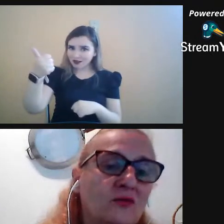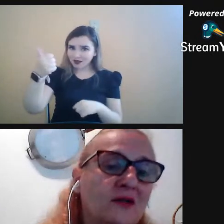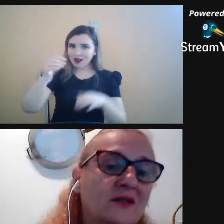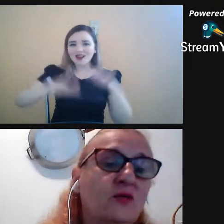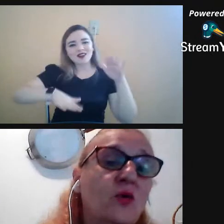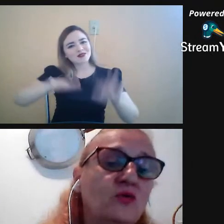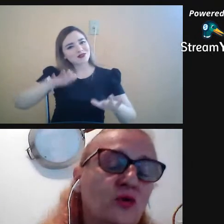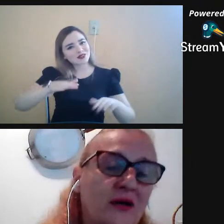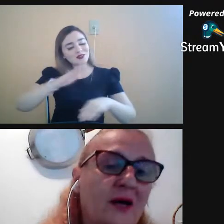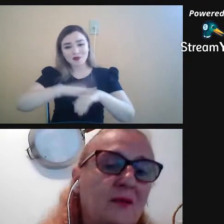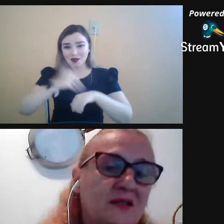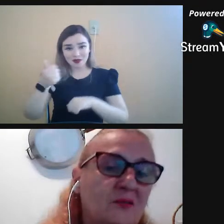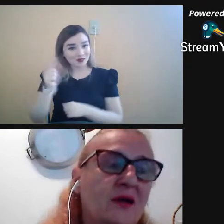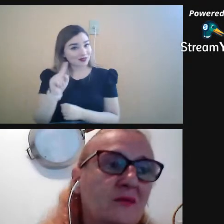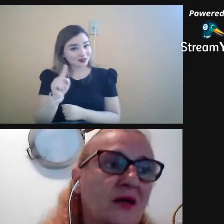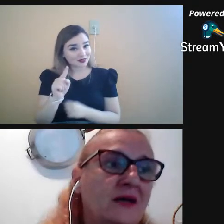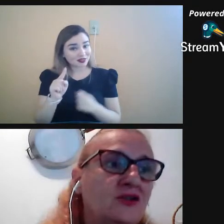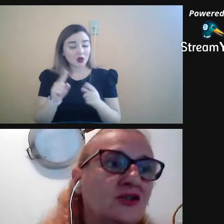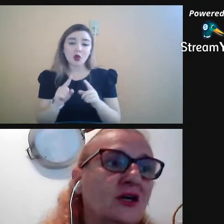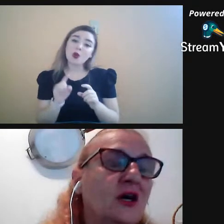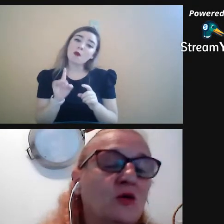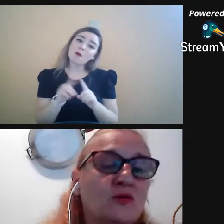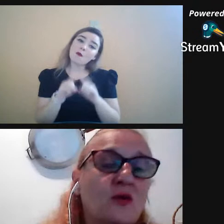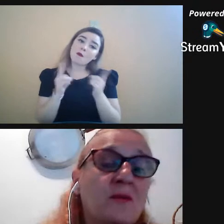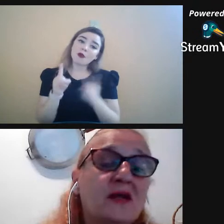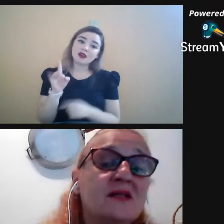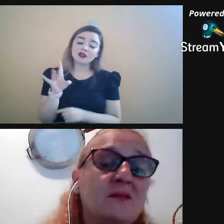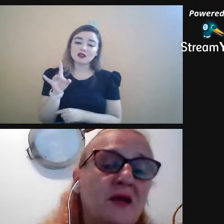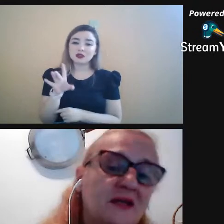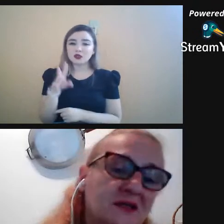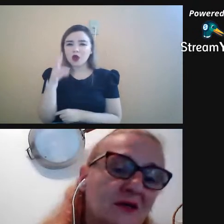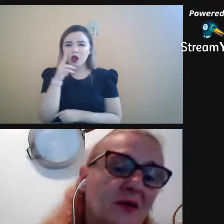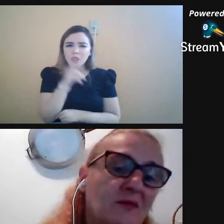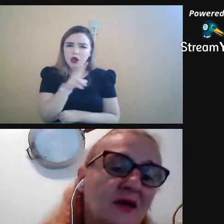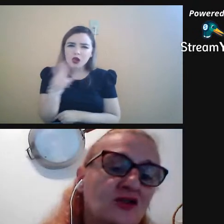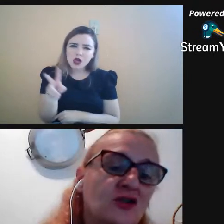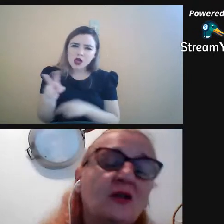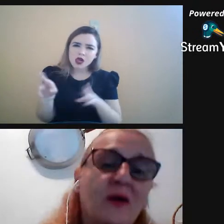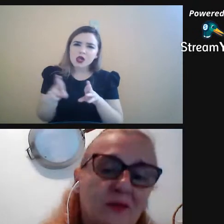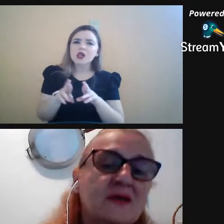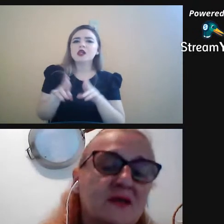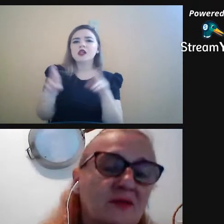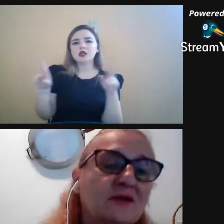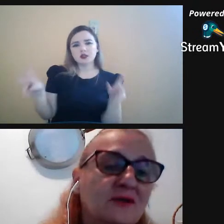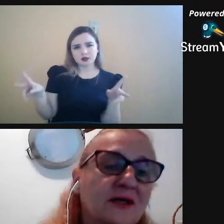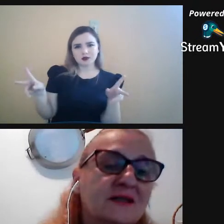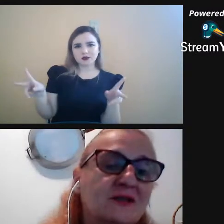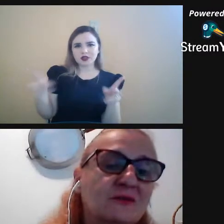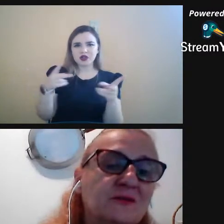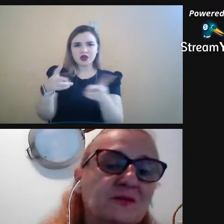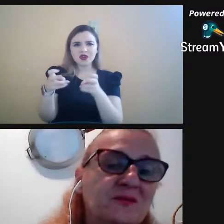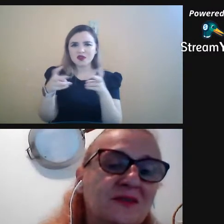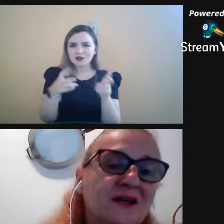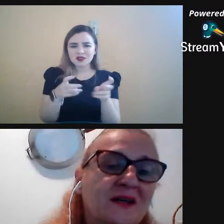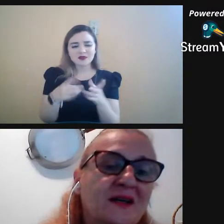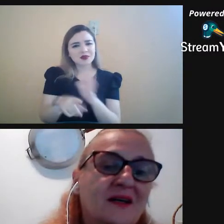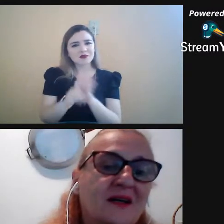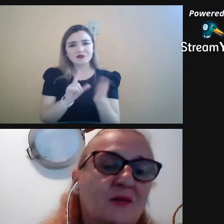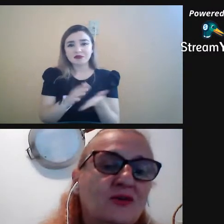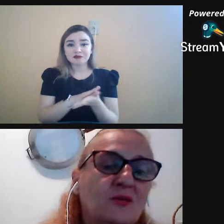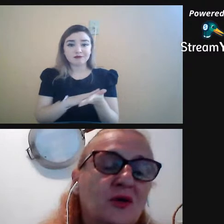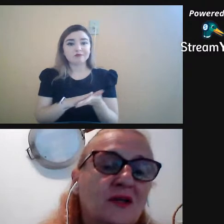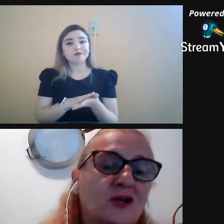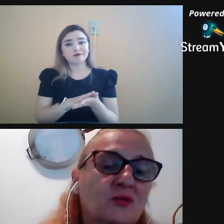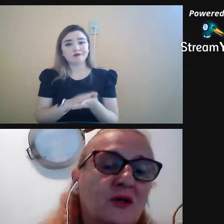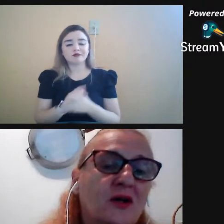a olhar, ter um outro olhar para esse meio ambiente. Começou a perceber esse meio ambiente que não era percebido, né, Sil?